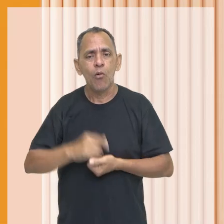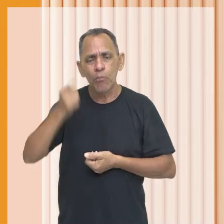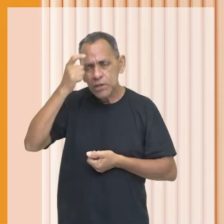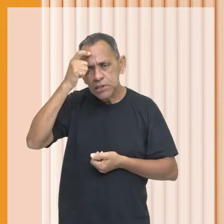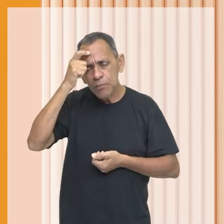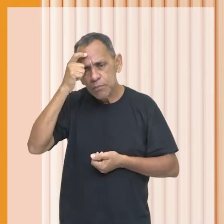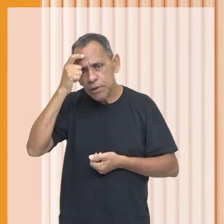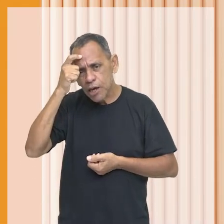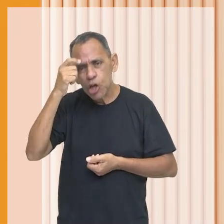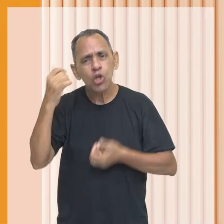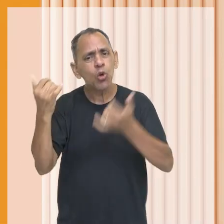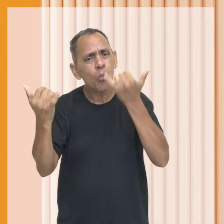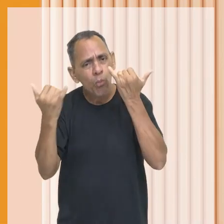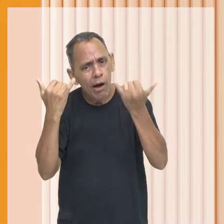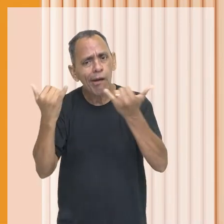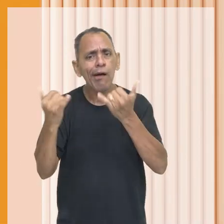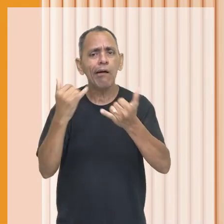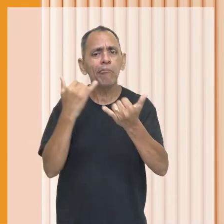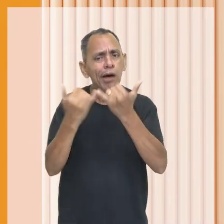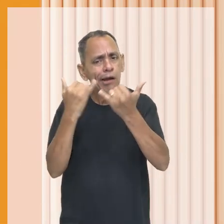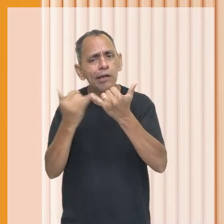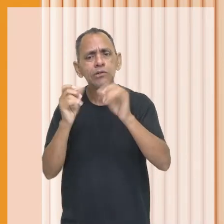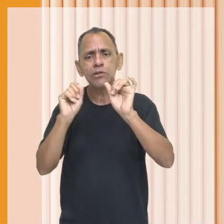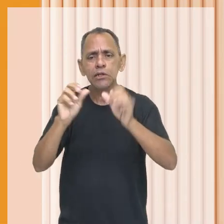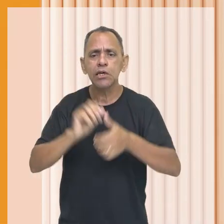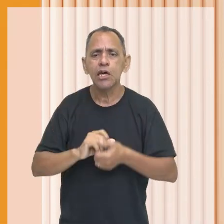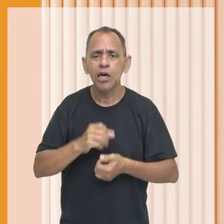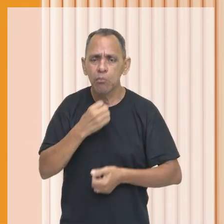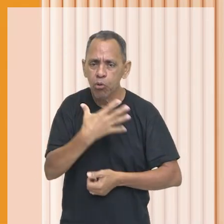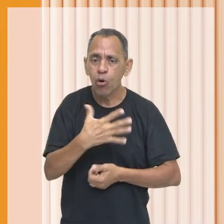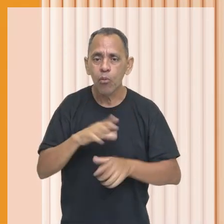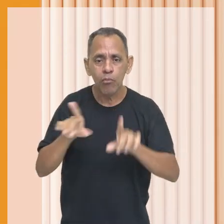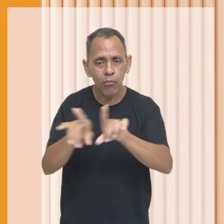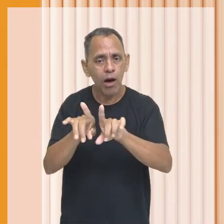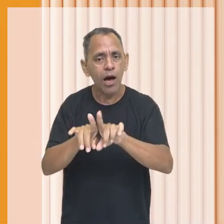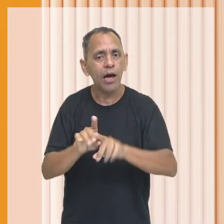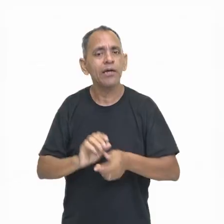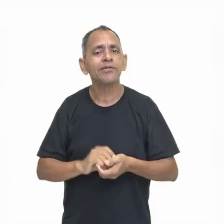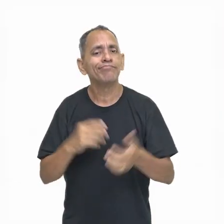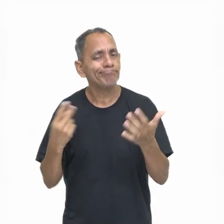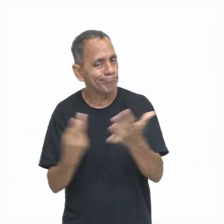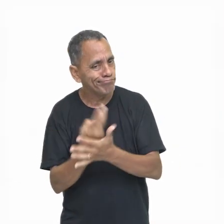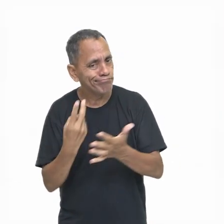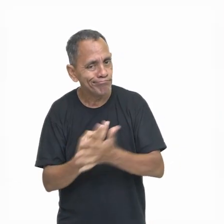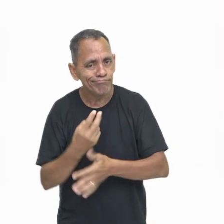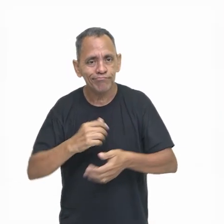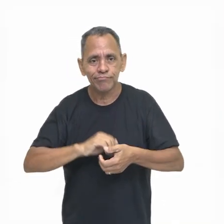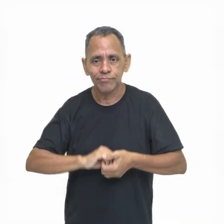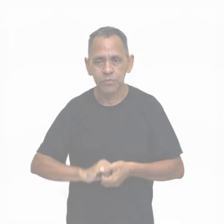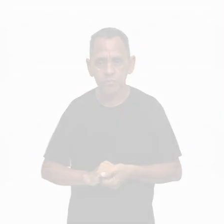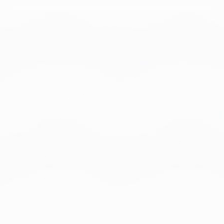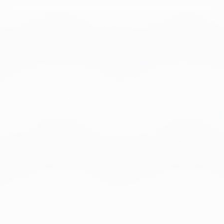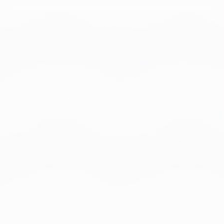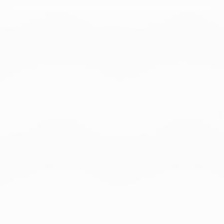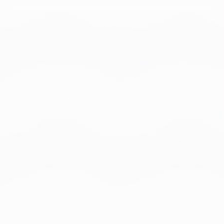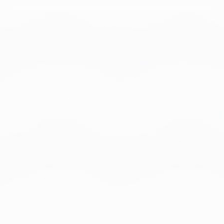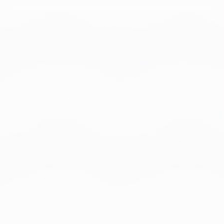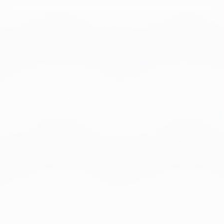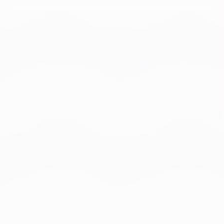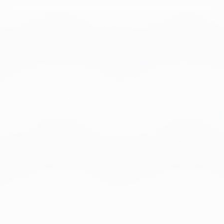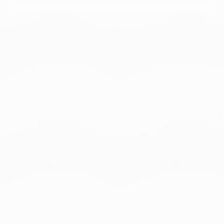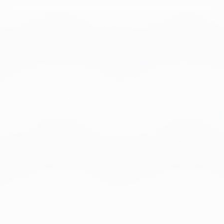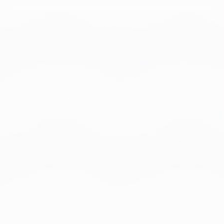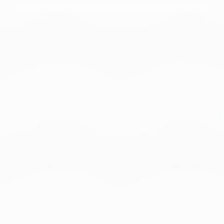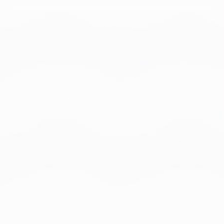primeiro momento parece muito certo, né? Mas o tiro vai sair pela culatra, ok? Continuando. Apesar das